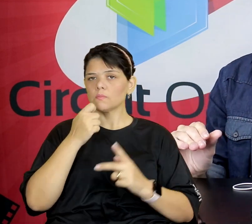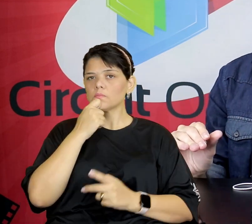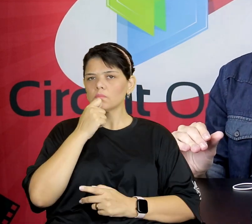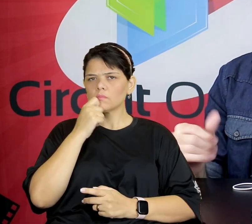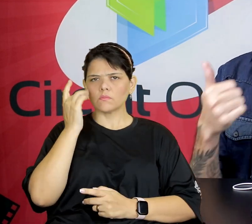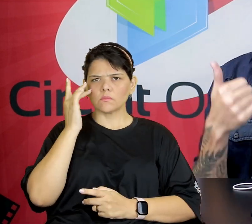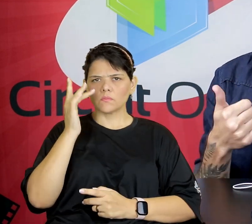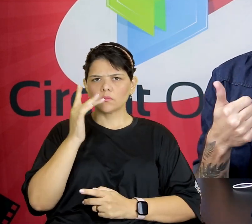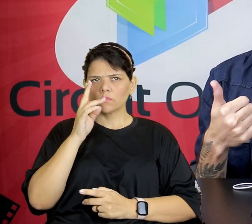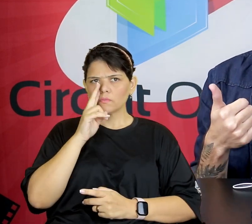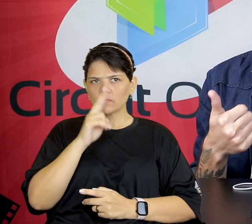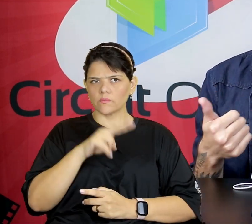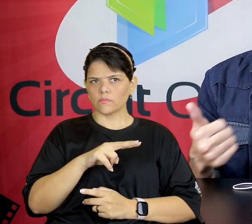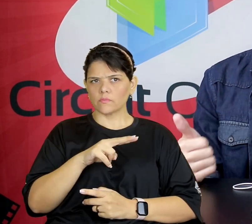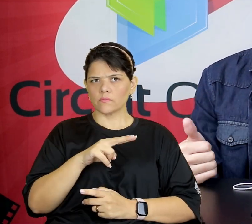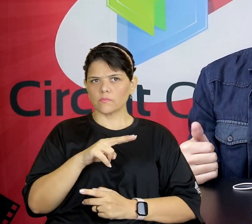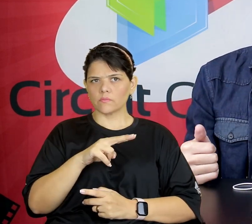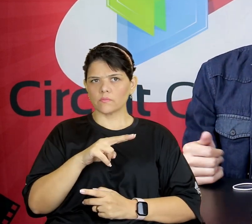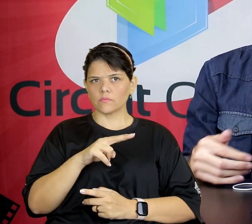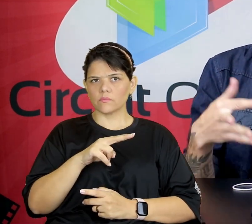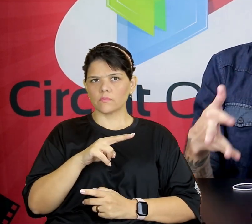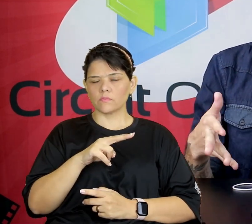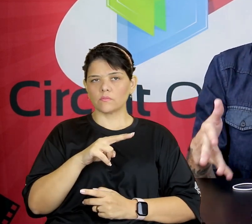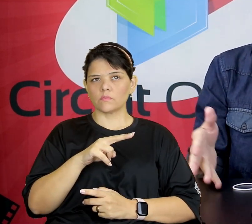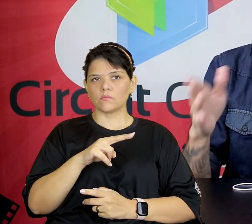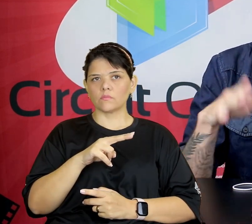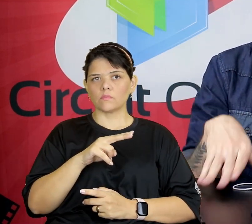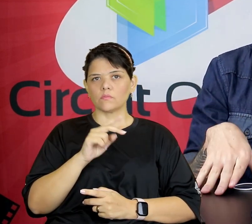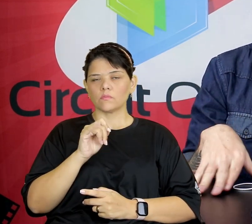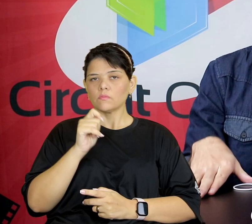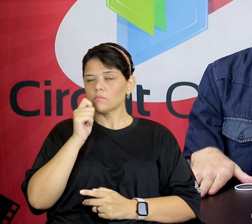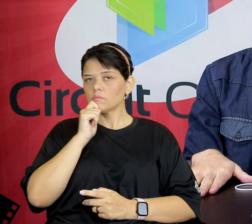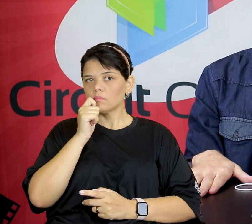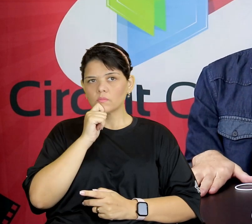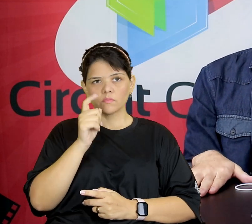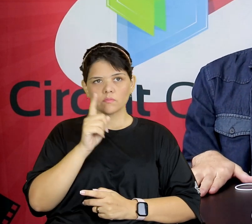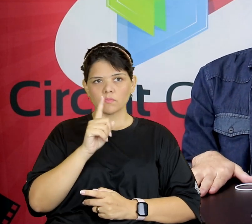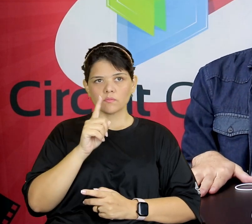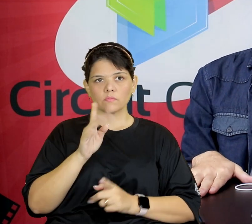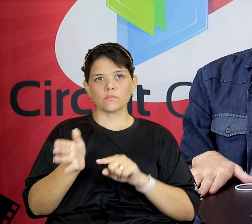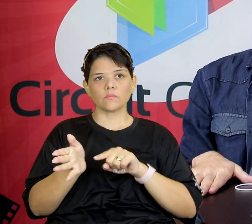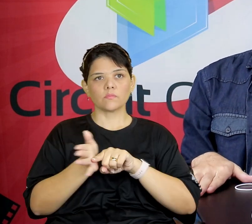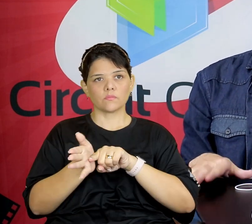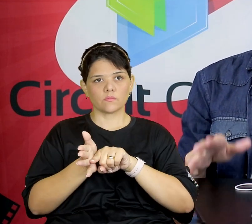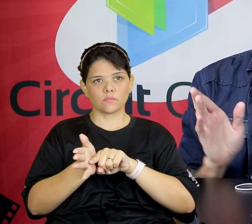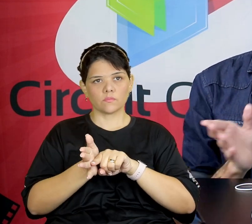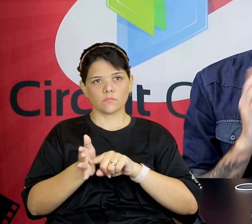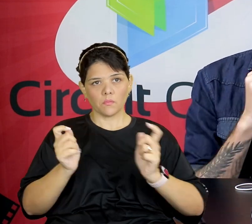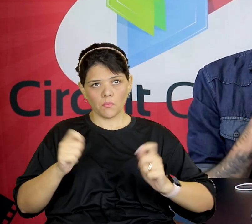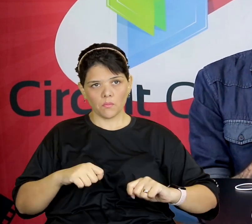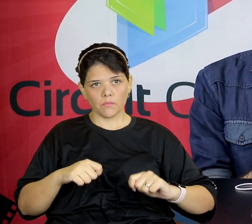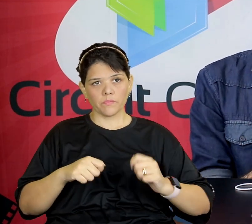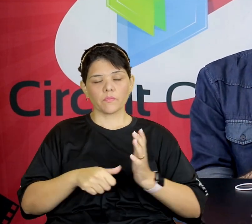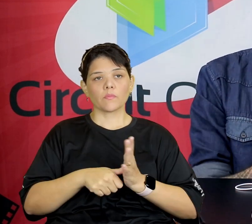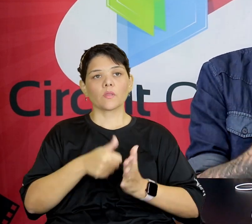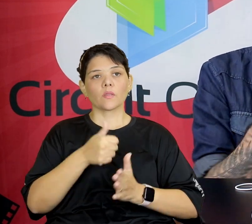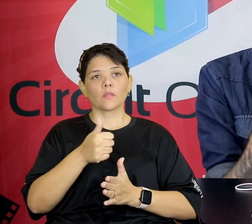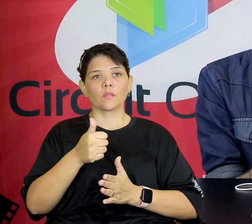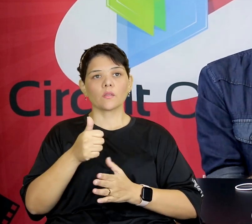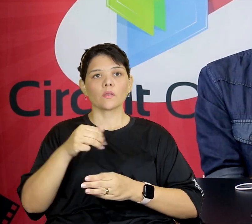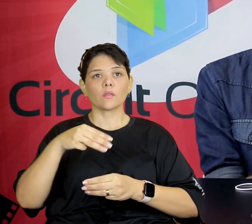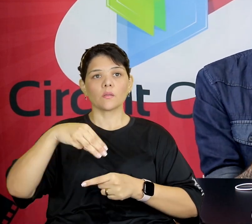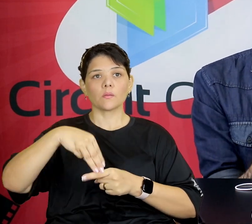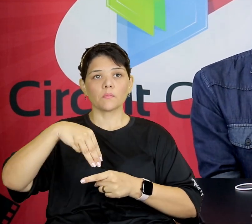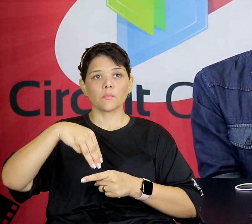já viram, vocês sabem do que eu estou falando. Se vocês não viram, pesquisem um pouco. Ela é uma propaganda, é a primeira propaganda no McDonald's que não mostra